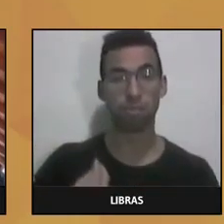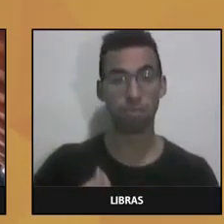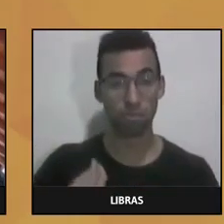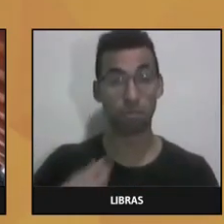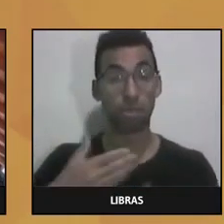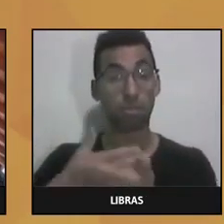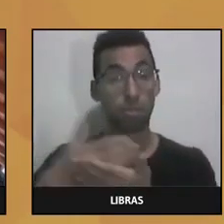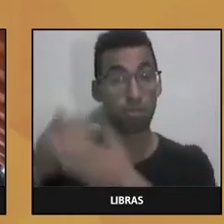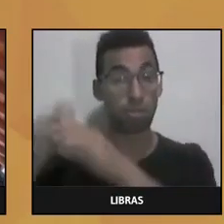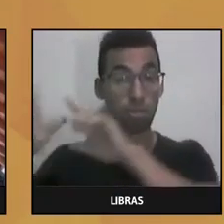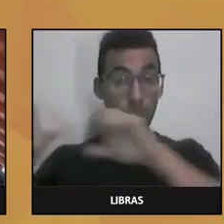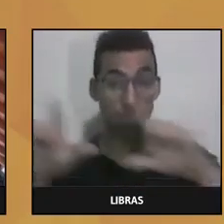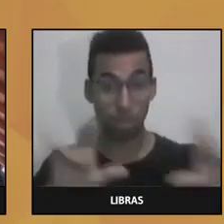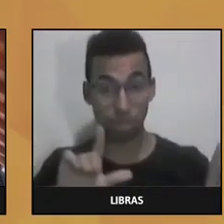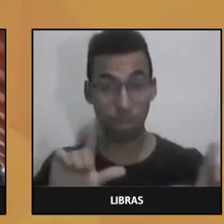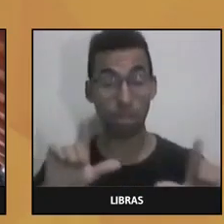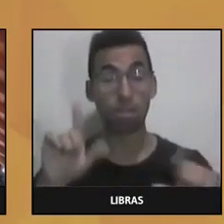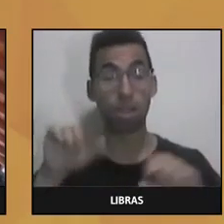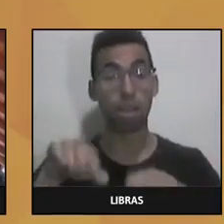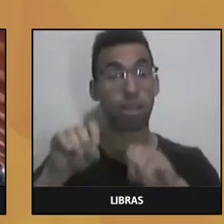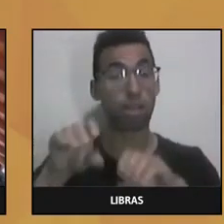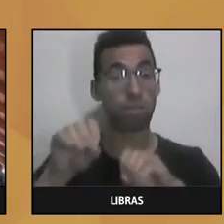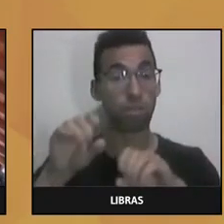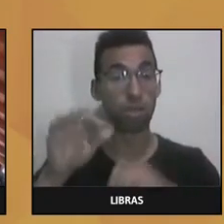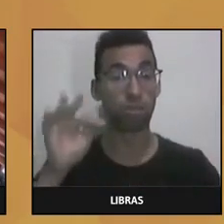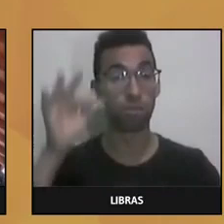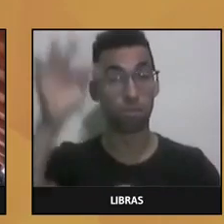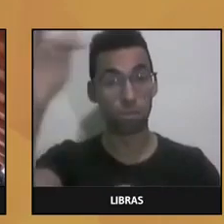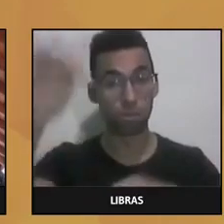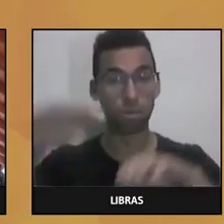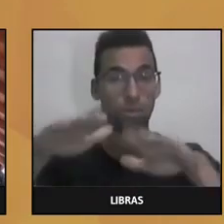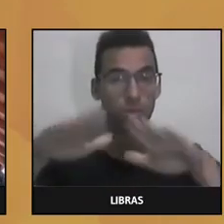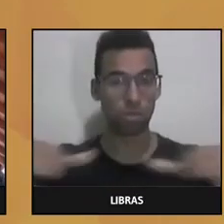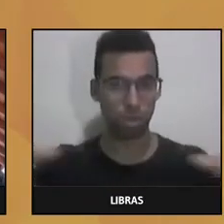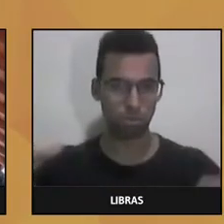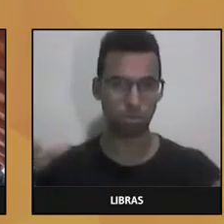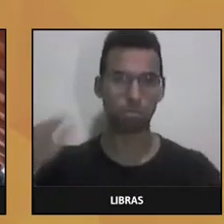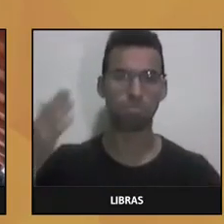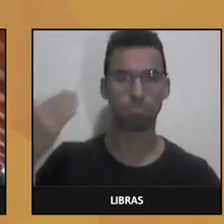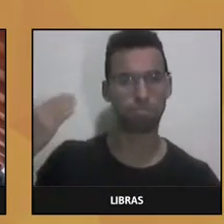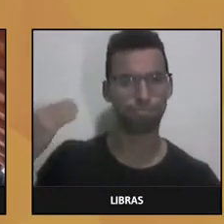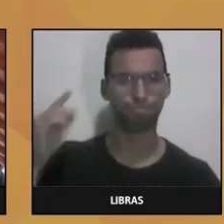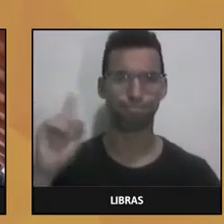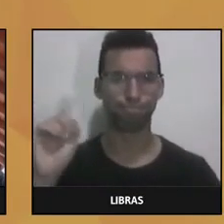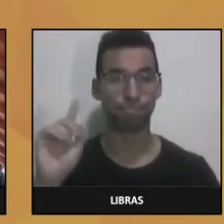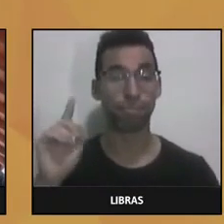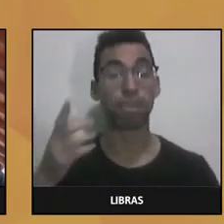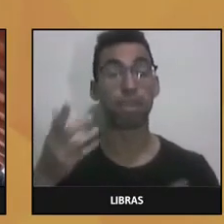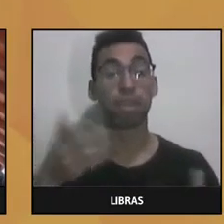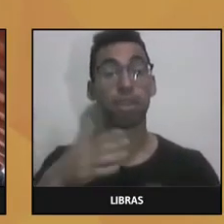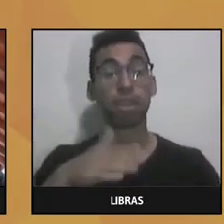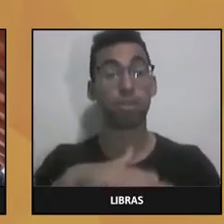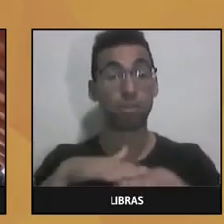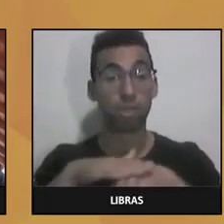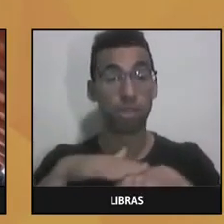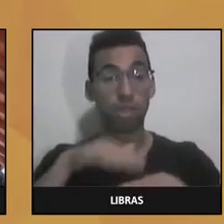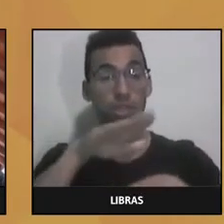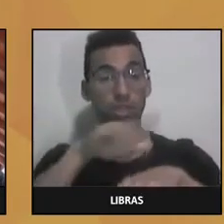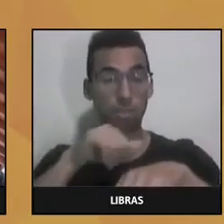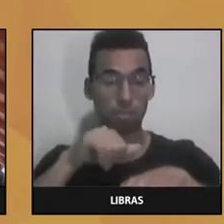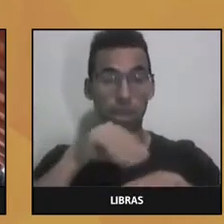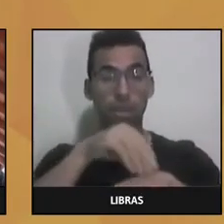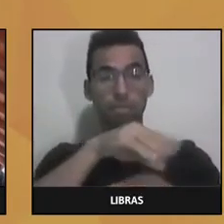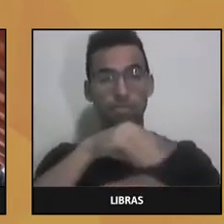painel Educando para o Futuro dos Alunos e não Nosso Passado, gostaria de convidar a mediadora desta conversa, Ana Maria